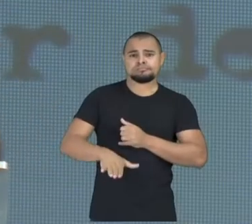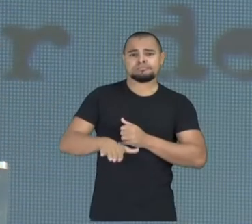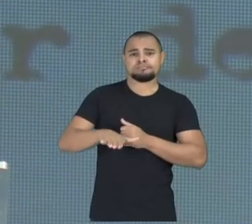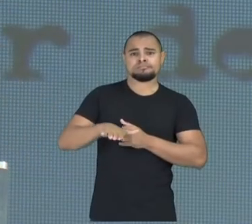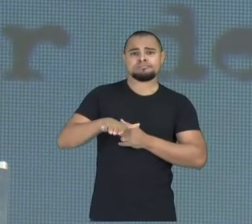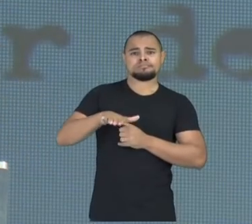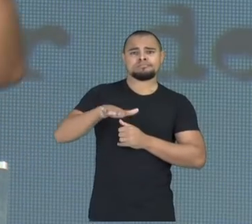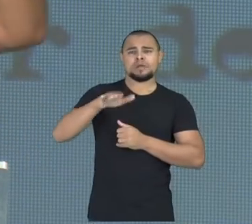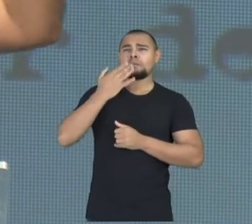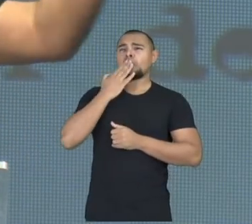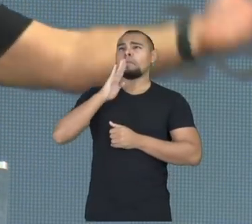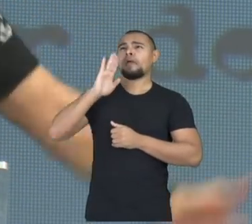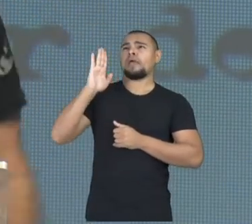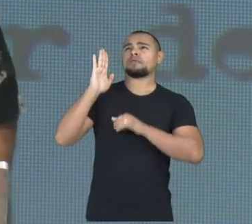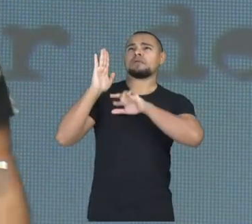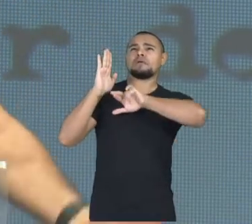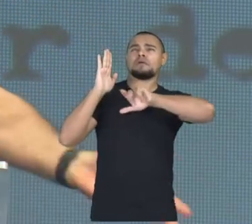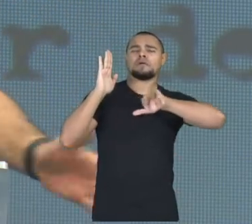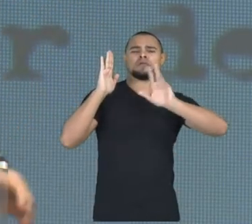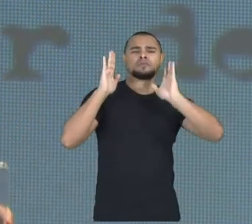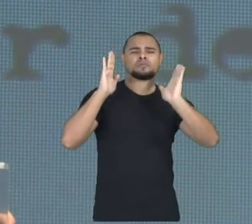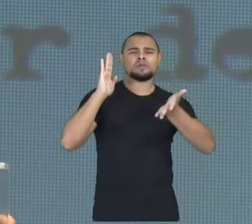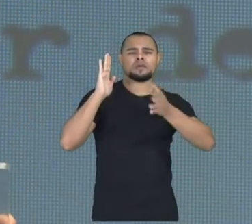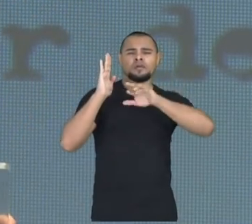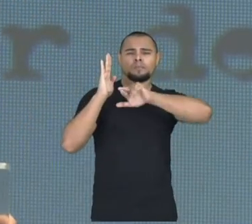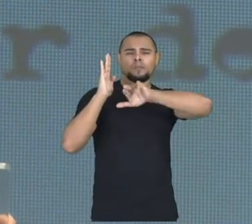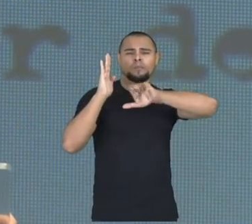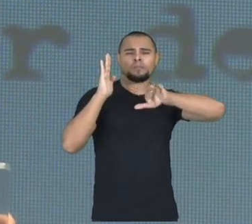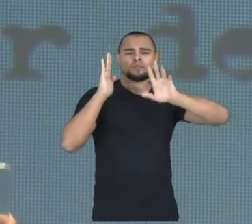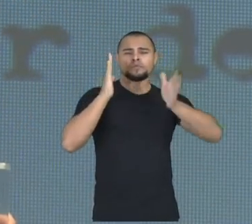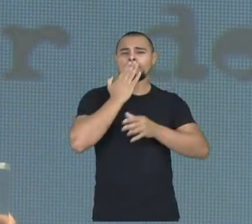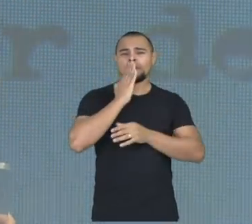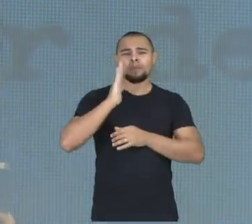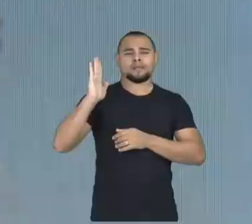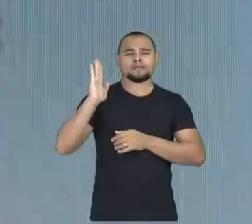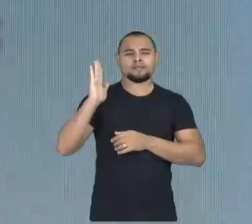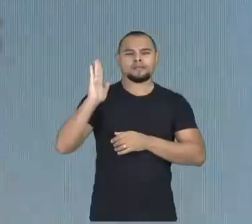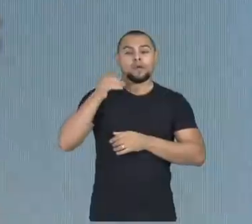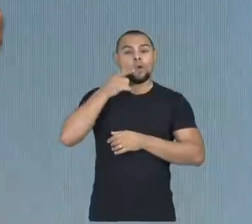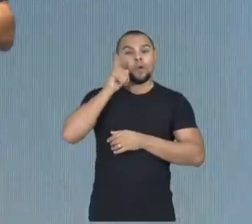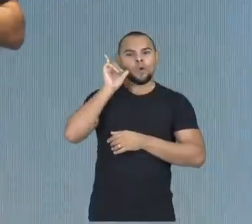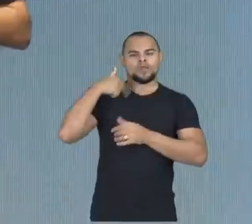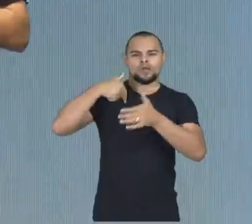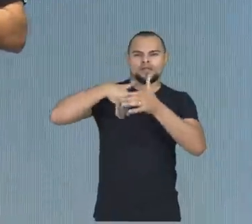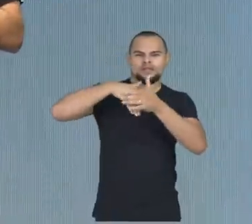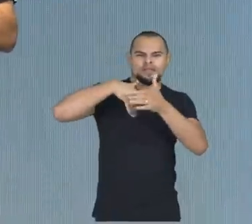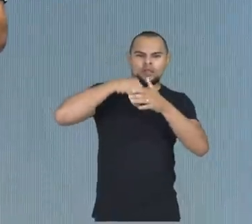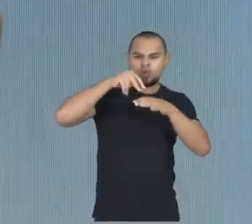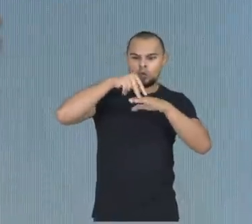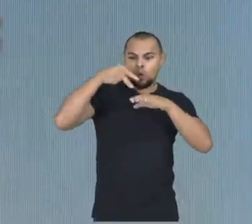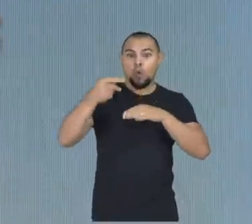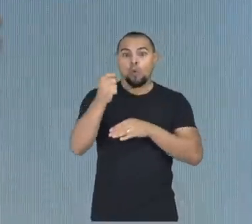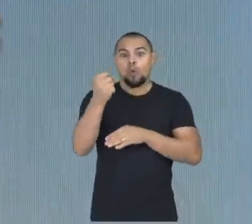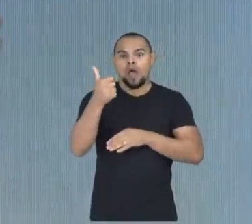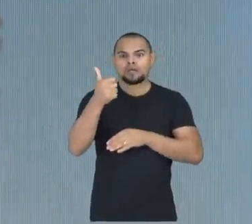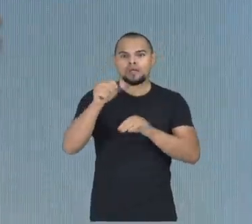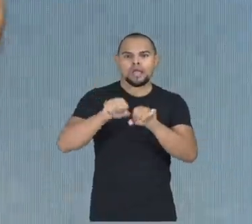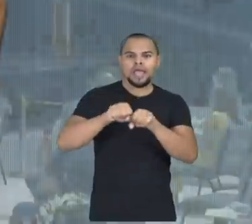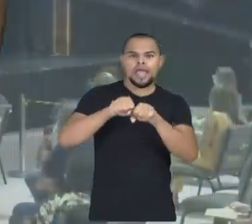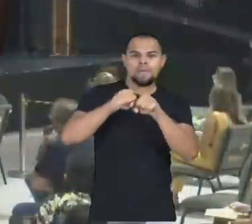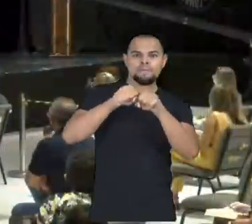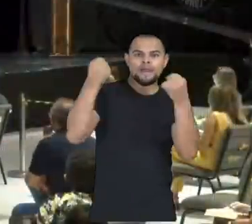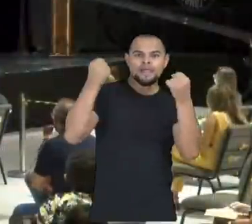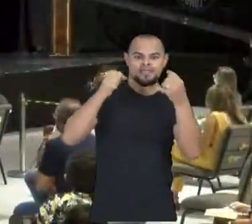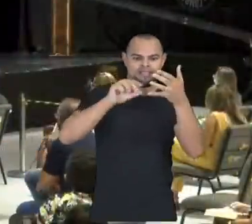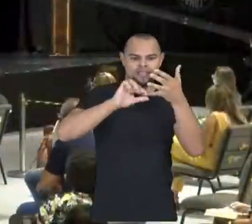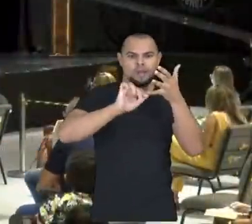feito promessa, tinha feito tanta coisa. Ontem eu estava jogando bola, caí, quase quebrei o dedo, mas não foi do pé não, foi da